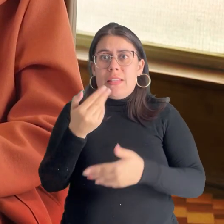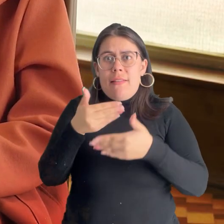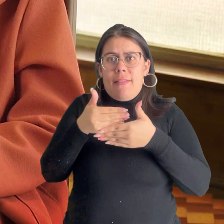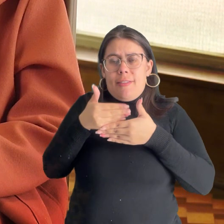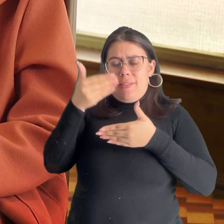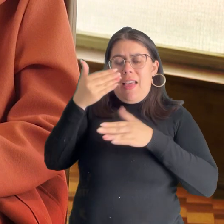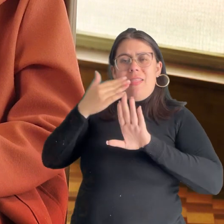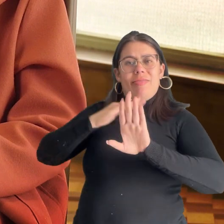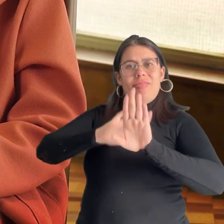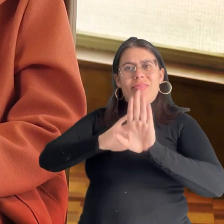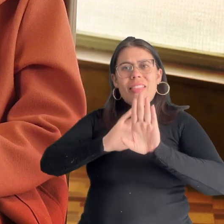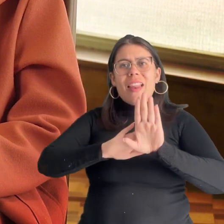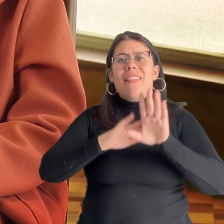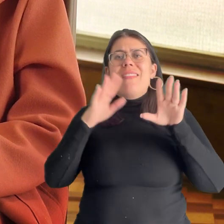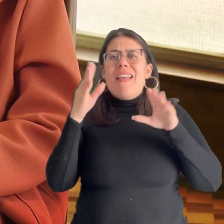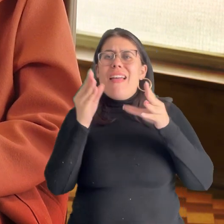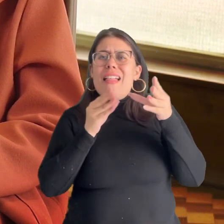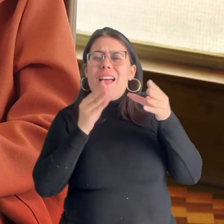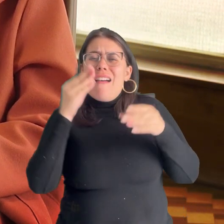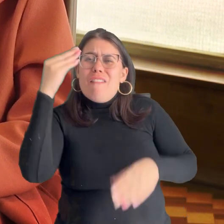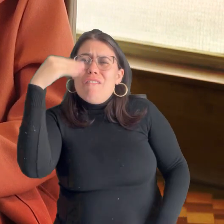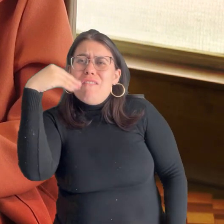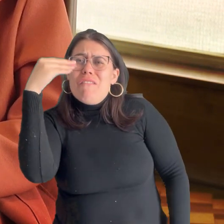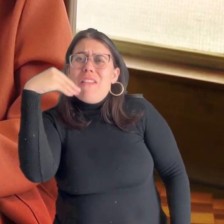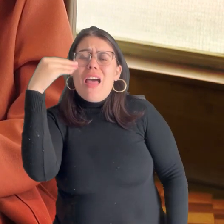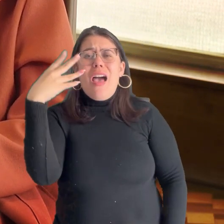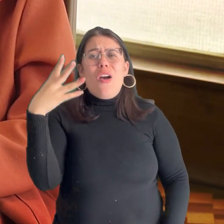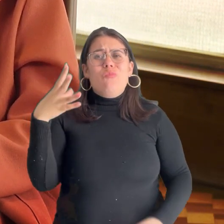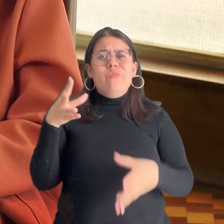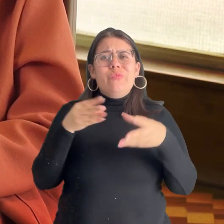muito fragilizada. Ela tinha, e tem ainda,